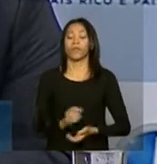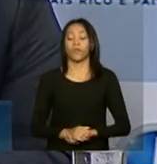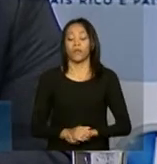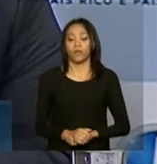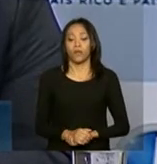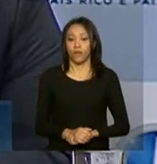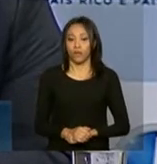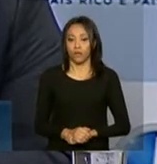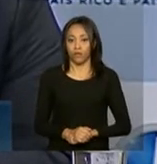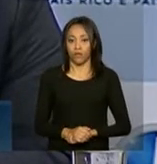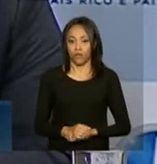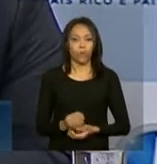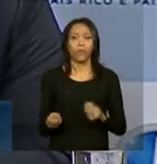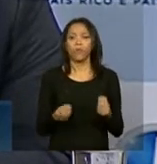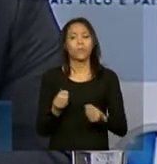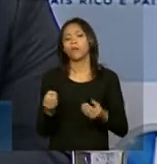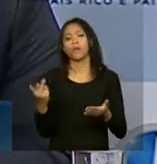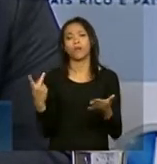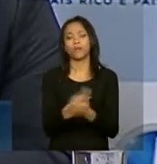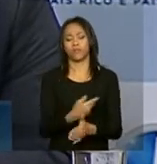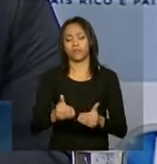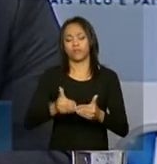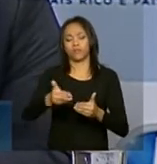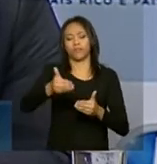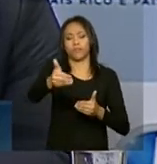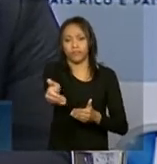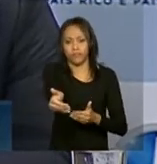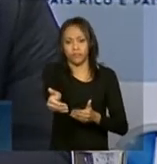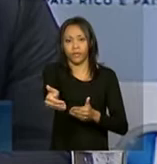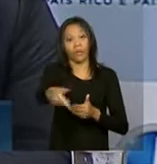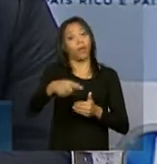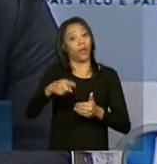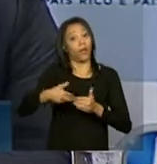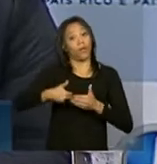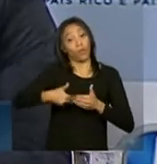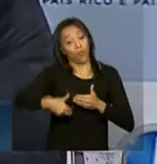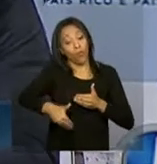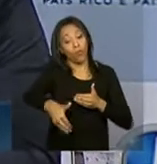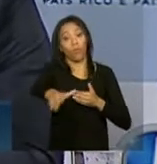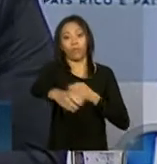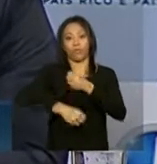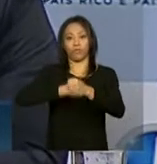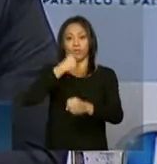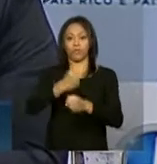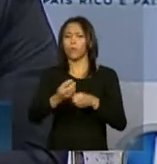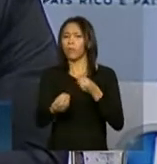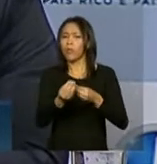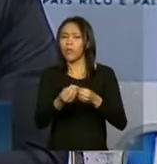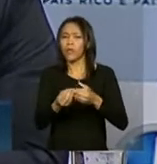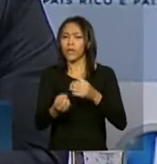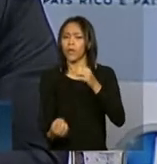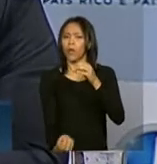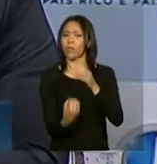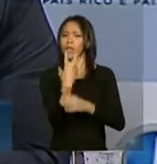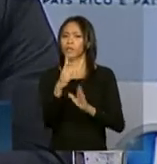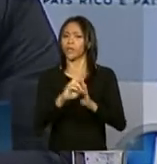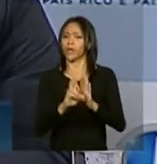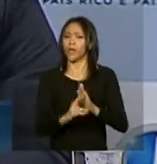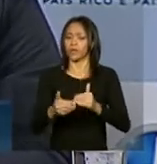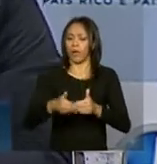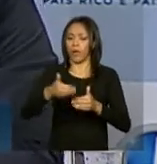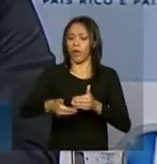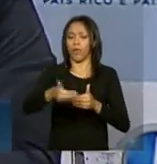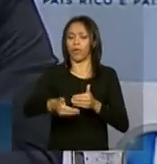o procedimento é a avaliação ao longo do ano de implantação do rol de procedimentos.